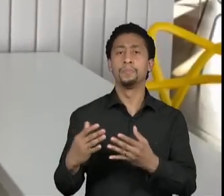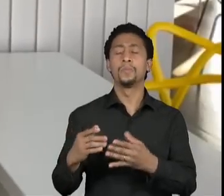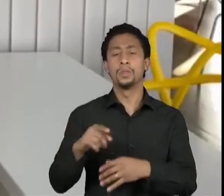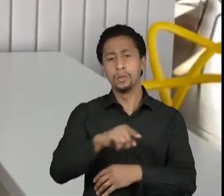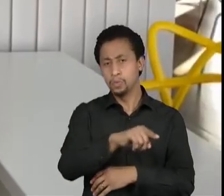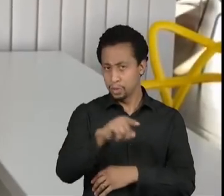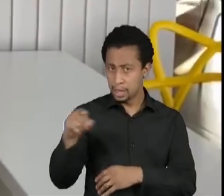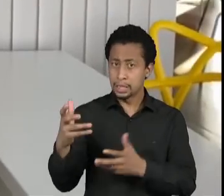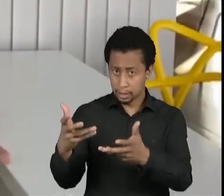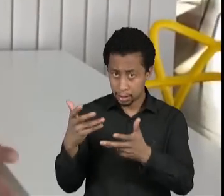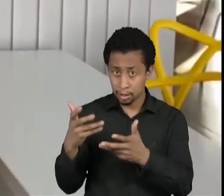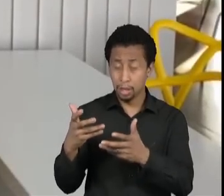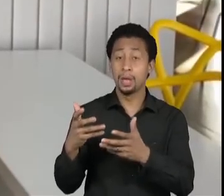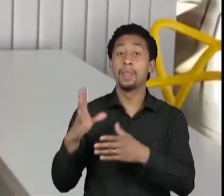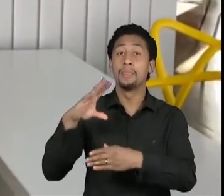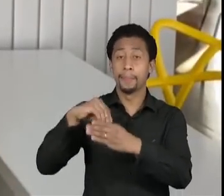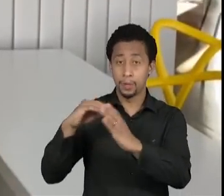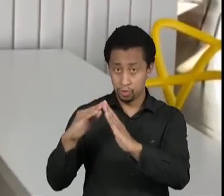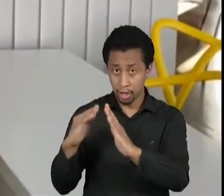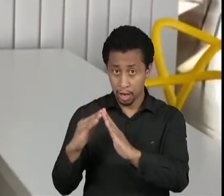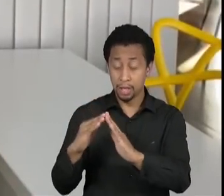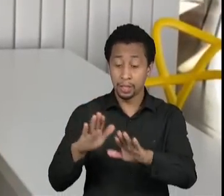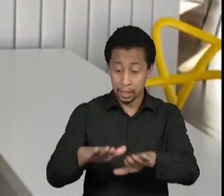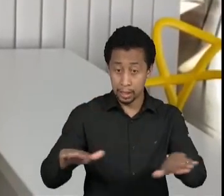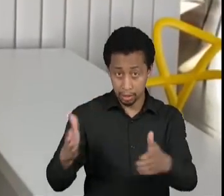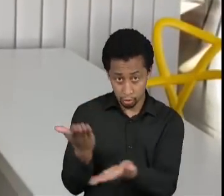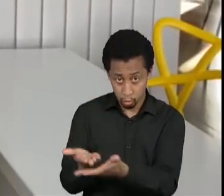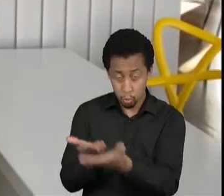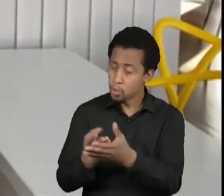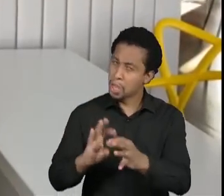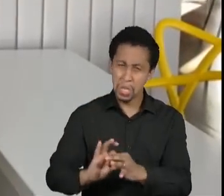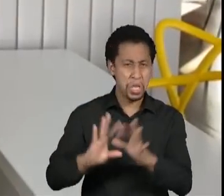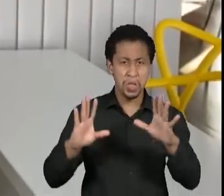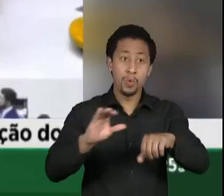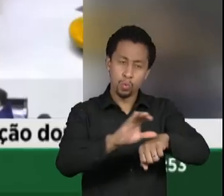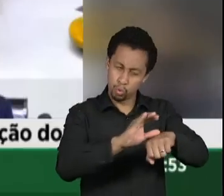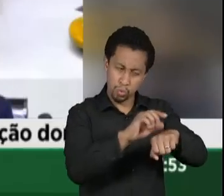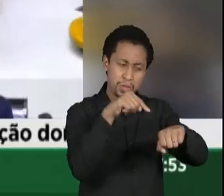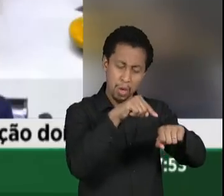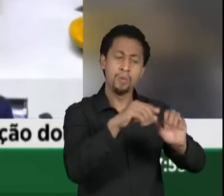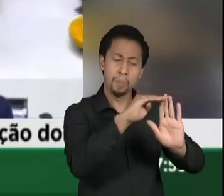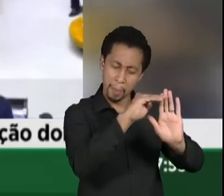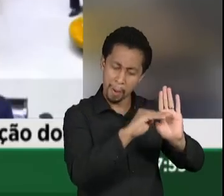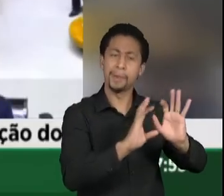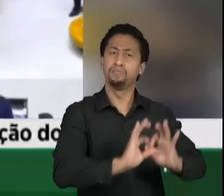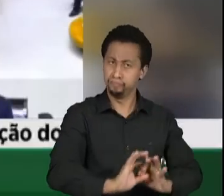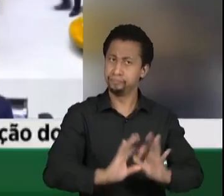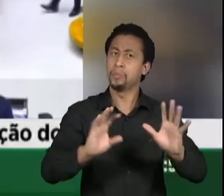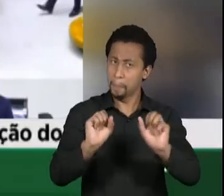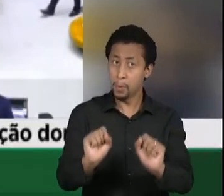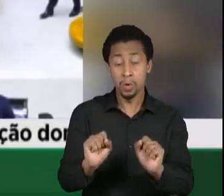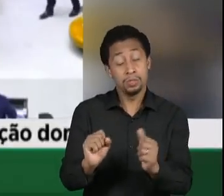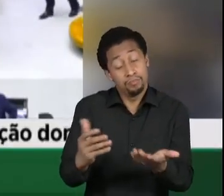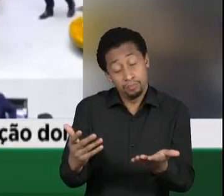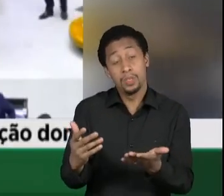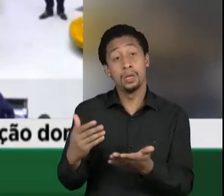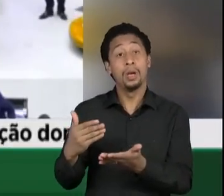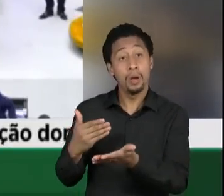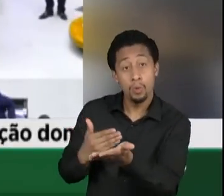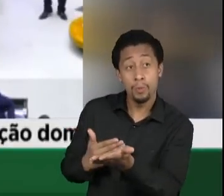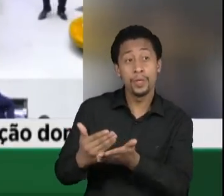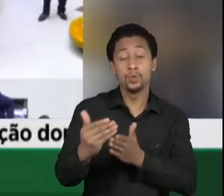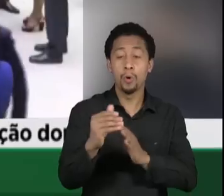colocou sob responsabilidade do Congresso Nacional a regulamentação, Era muito importante que o Congresso